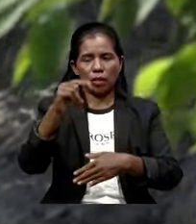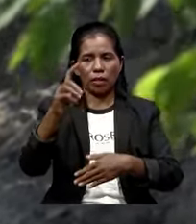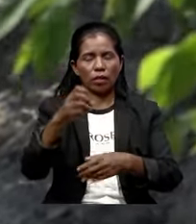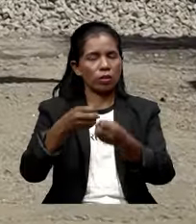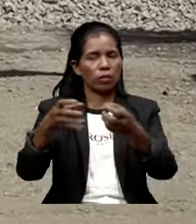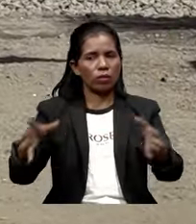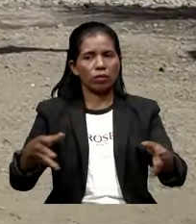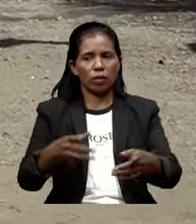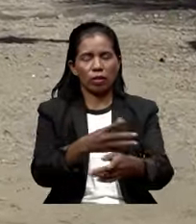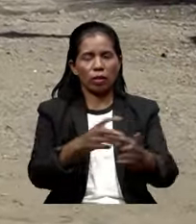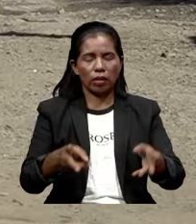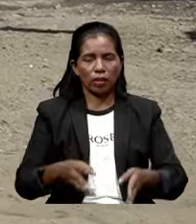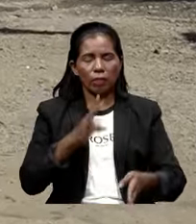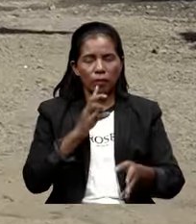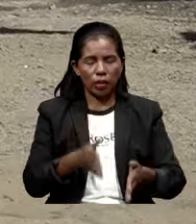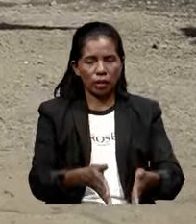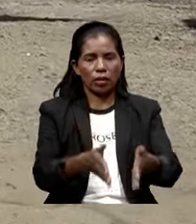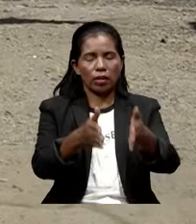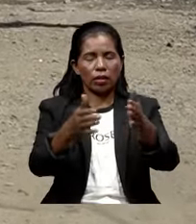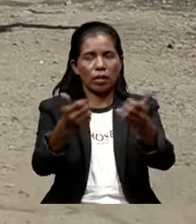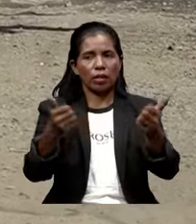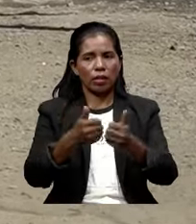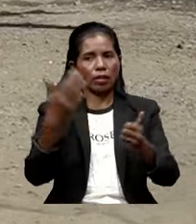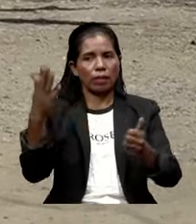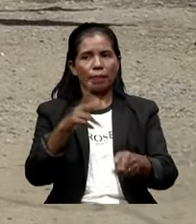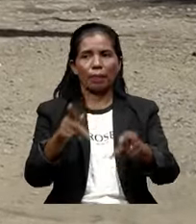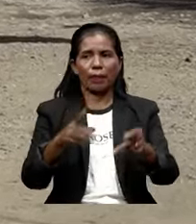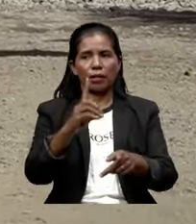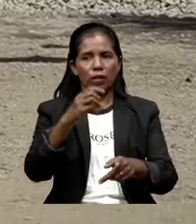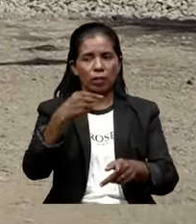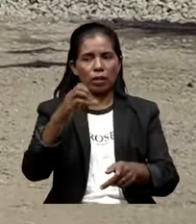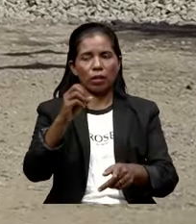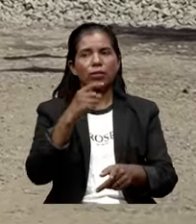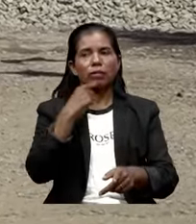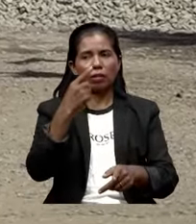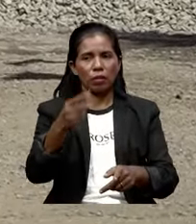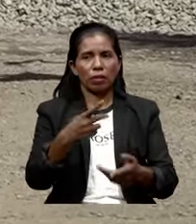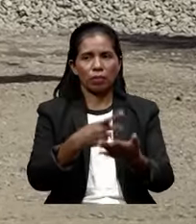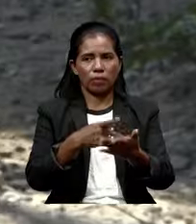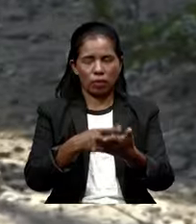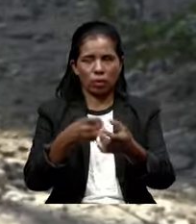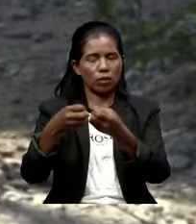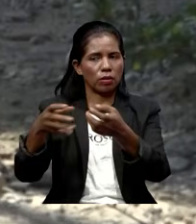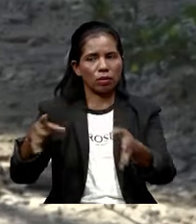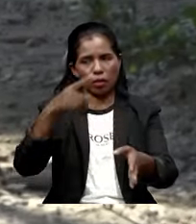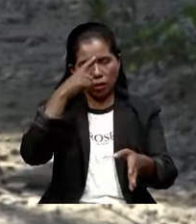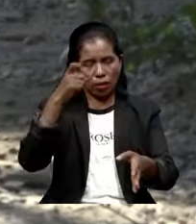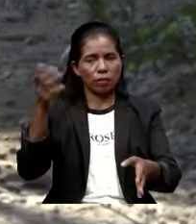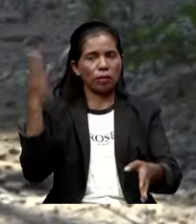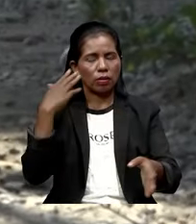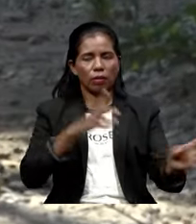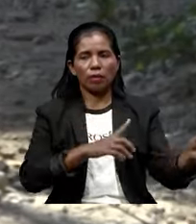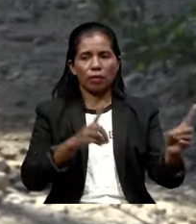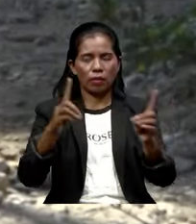abandona Construção Valeta e a aldeia refere. Habitante Domingos do Santo Satete, projeto ne abandonado, tamba durante